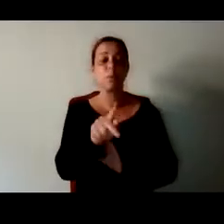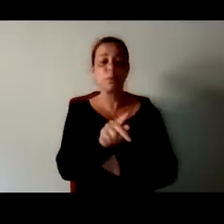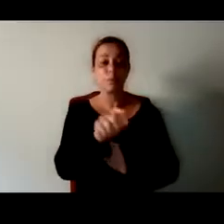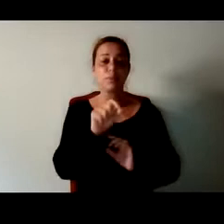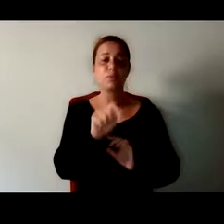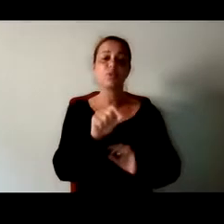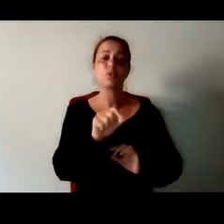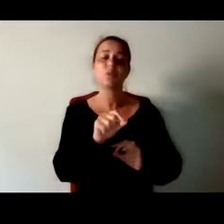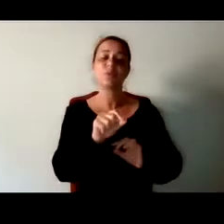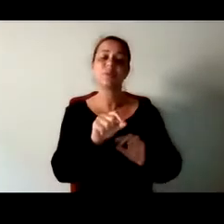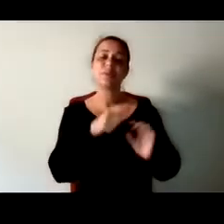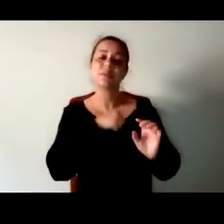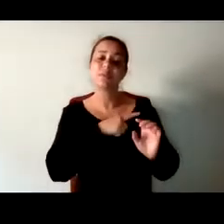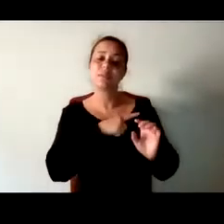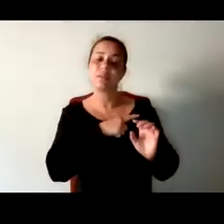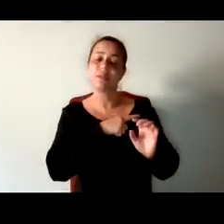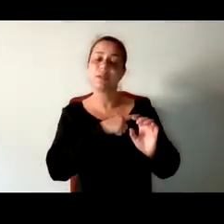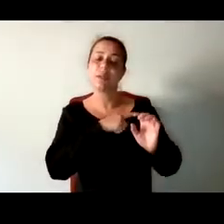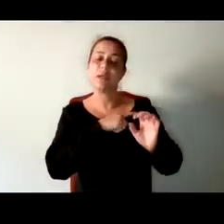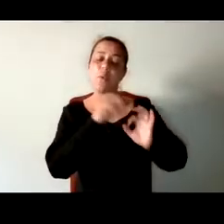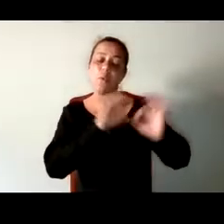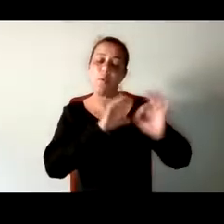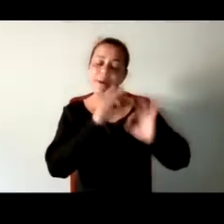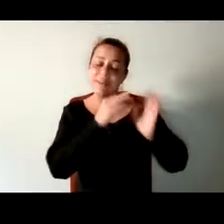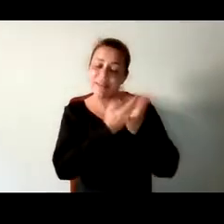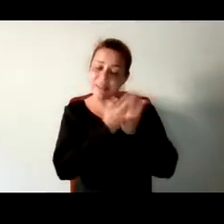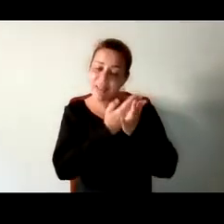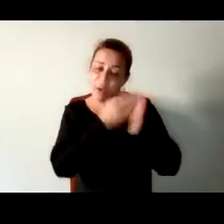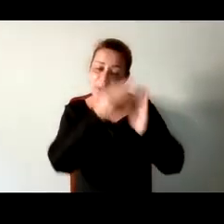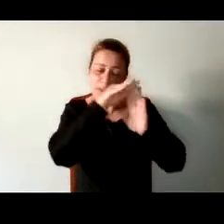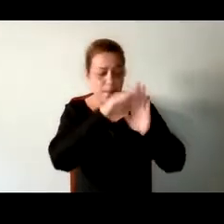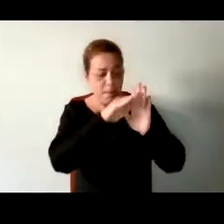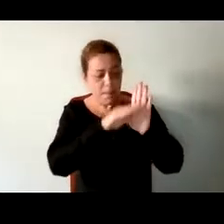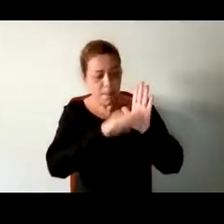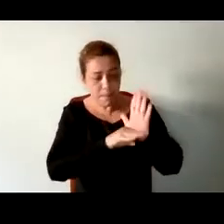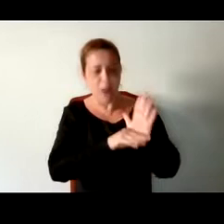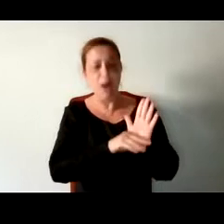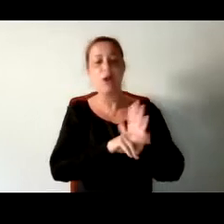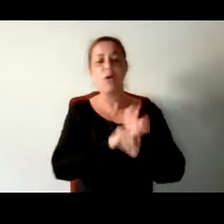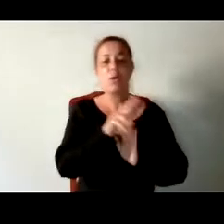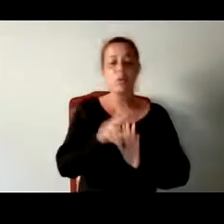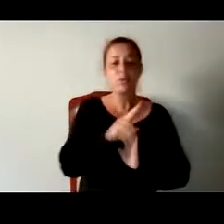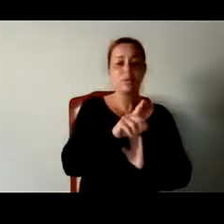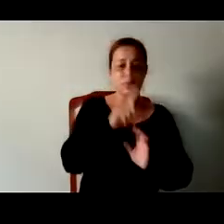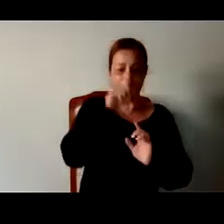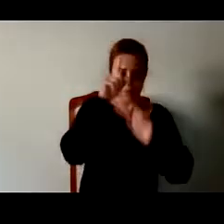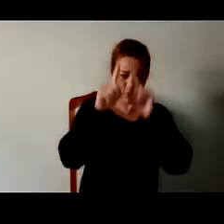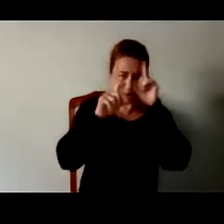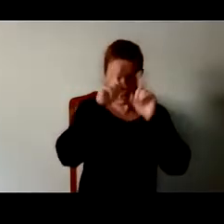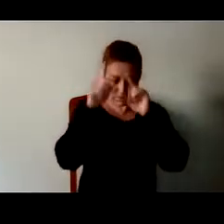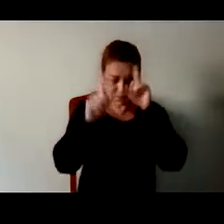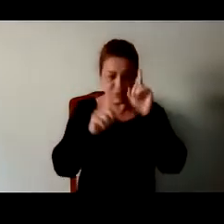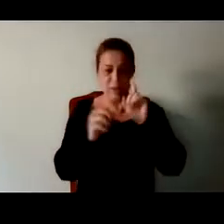Um plano de aula, que se utilize o uso inovador e ou criativo de 2 a 3